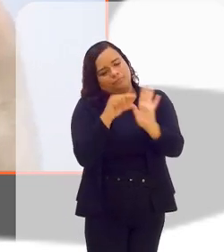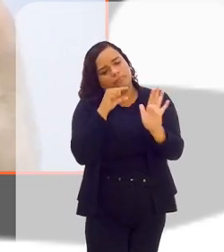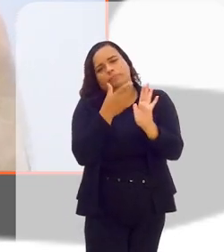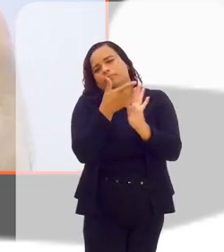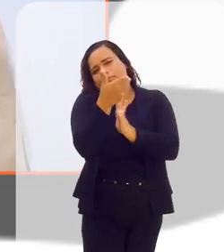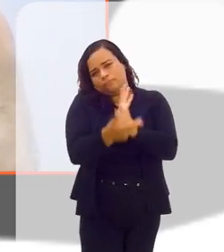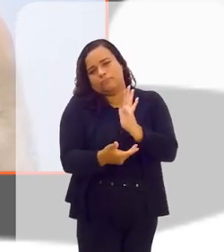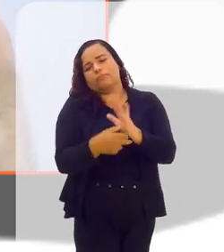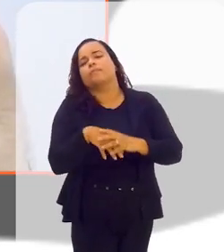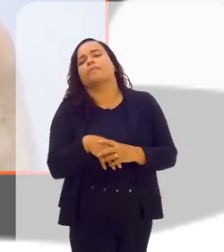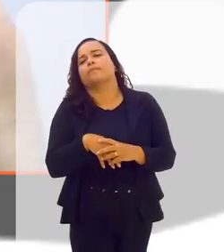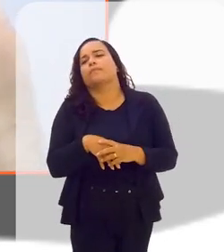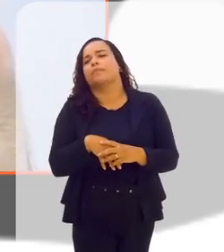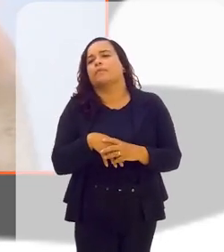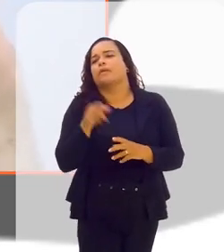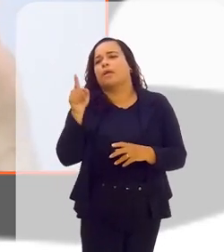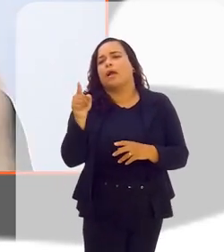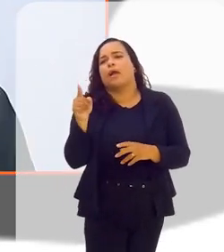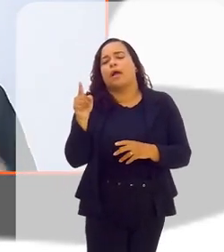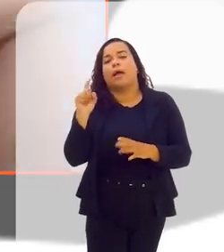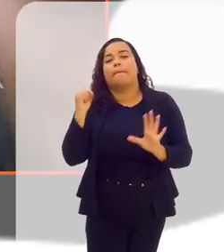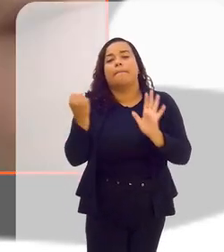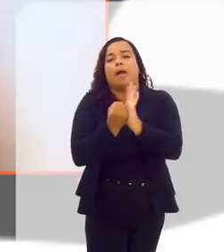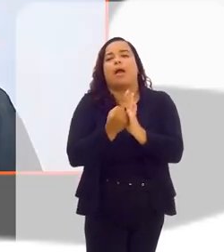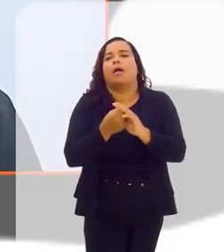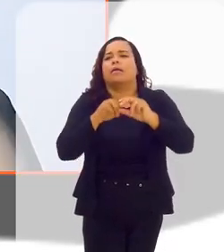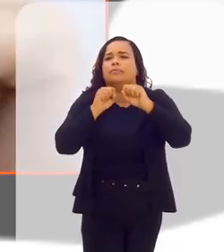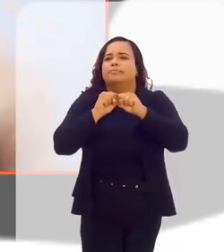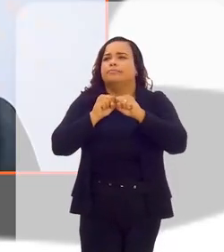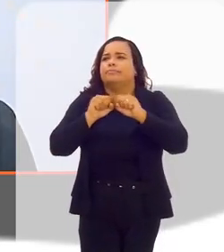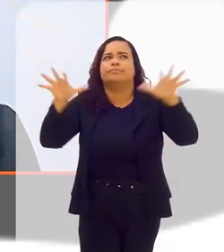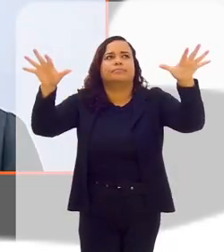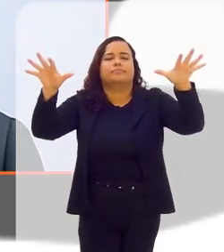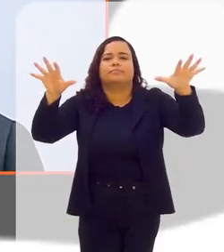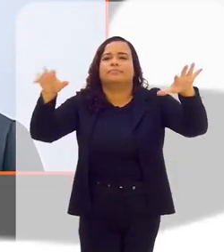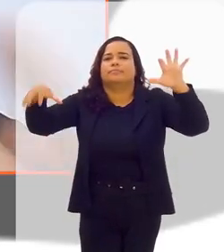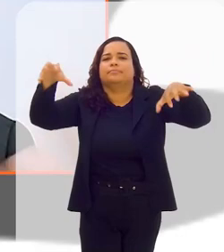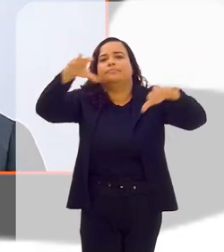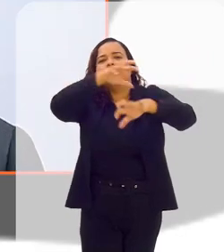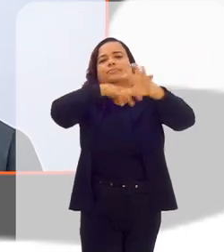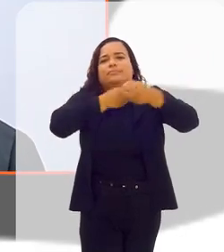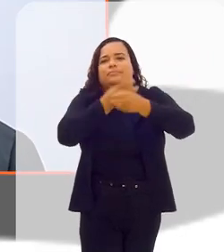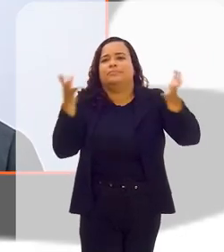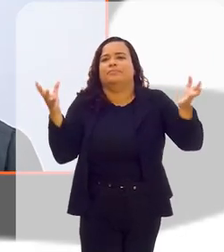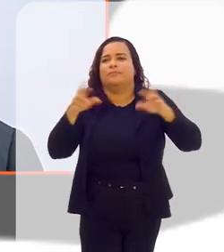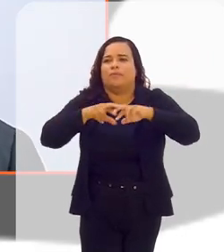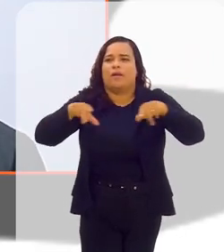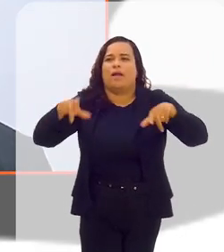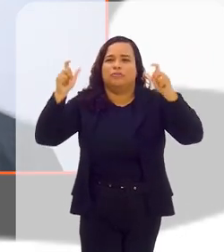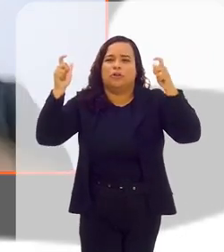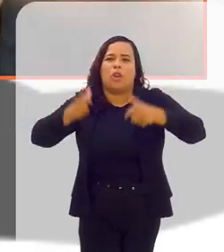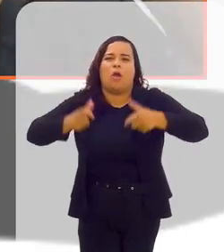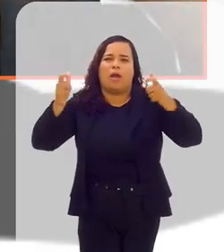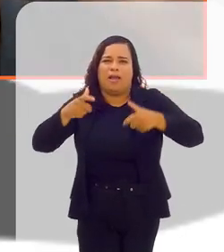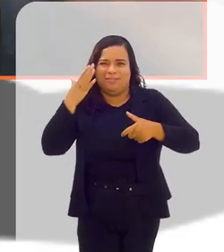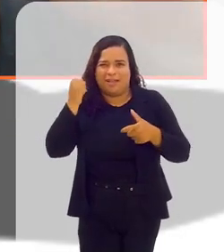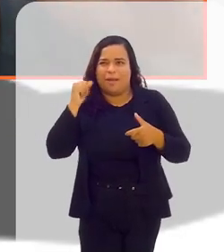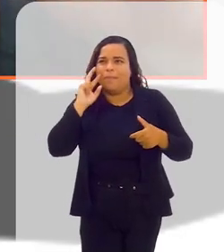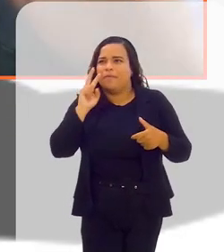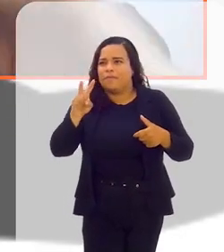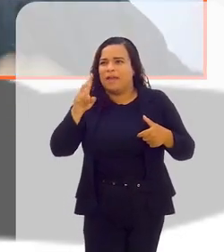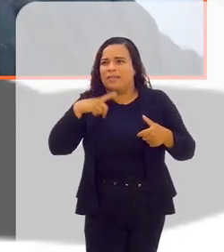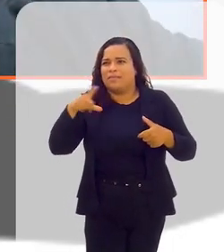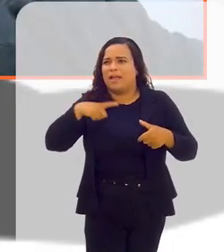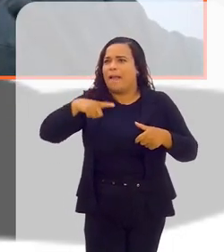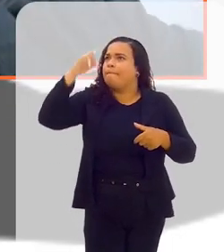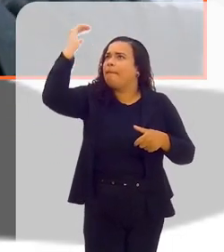marca propriamente dita. Essa marca, ela pulveriza isso para os grandes CDs de distribuição, sabe aqueles locais